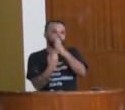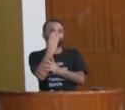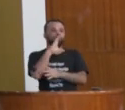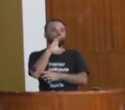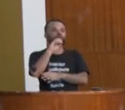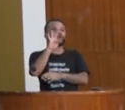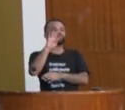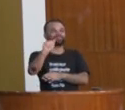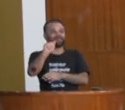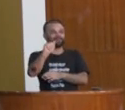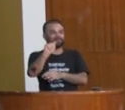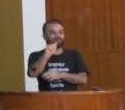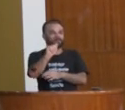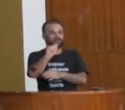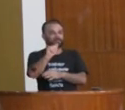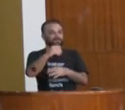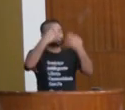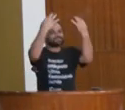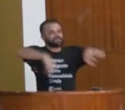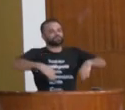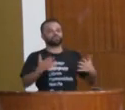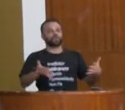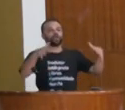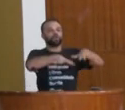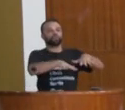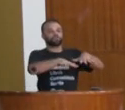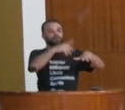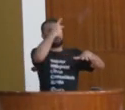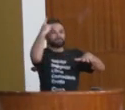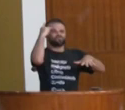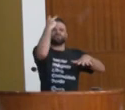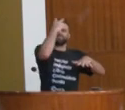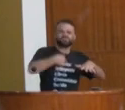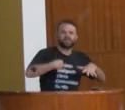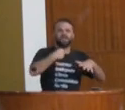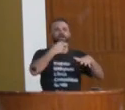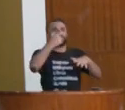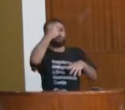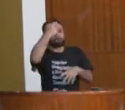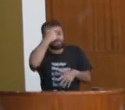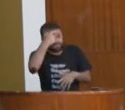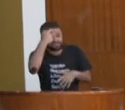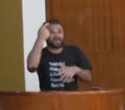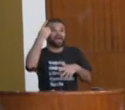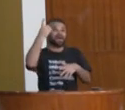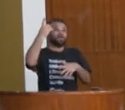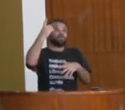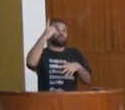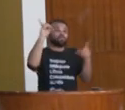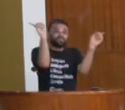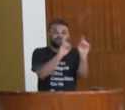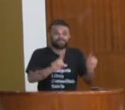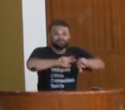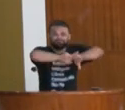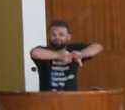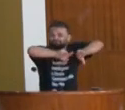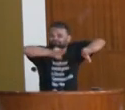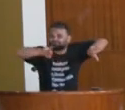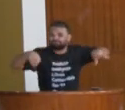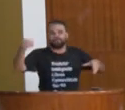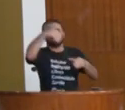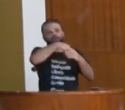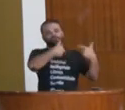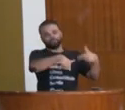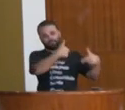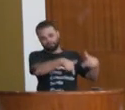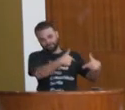de pessoas com deficiência física, auditiva, visual, mental ou múltipla no mercado de trabalho,